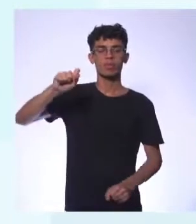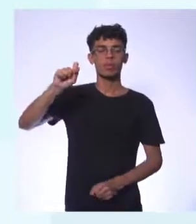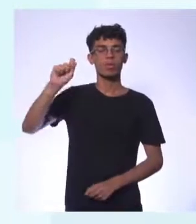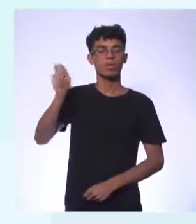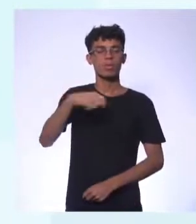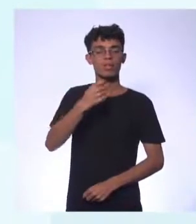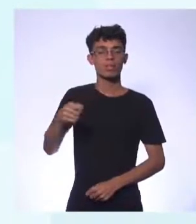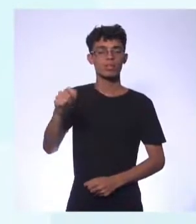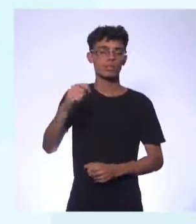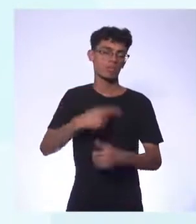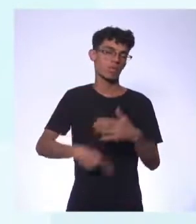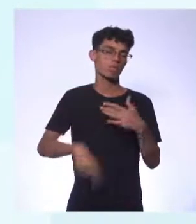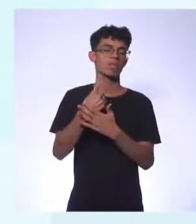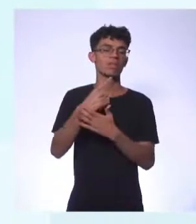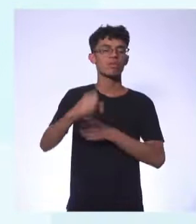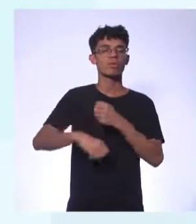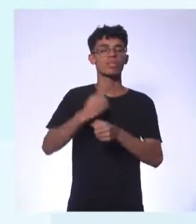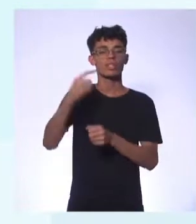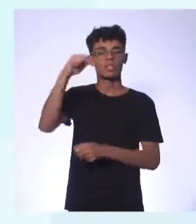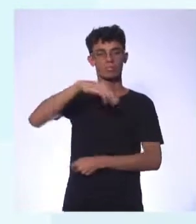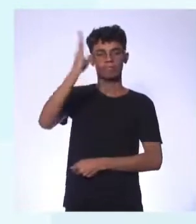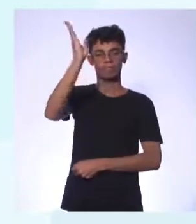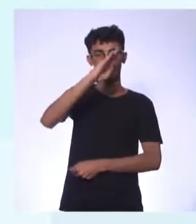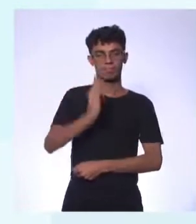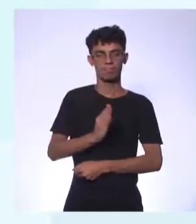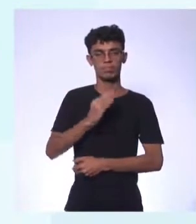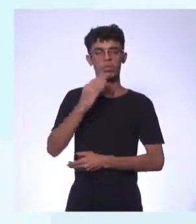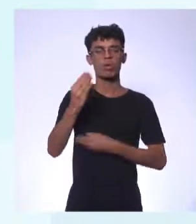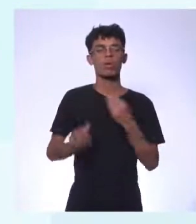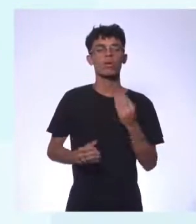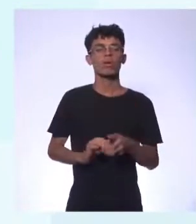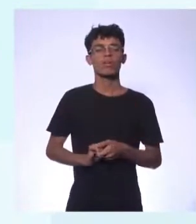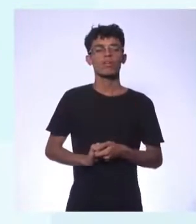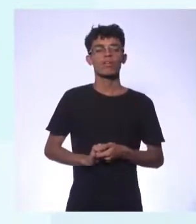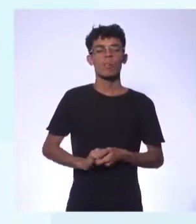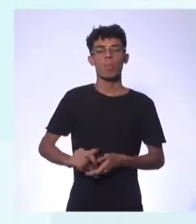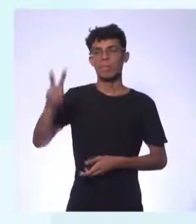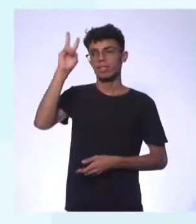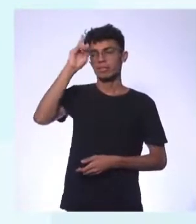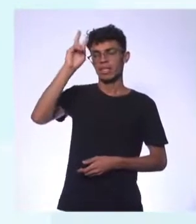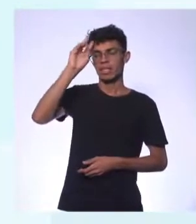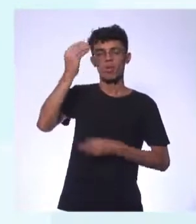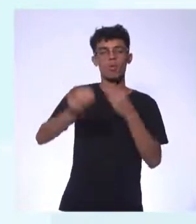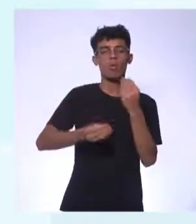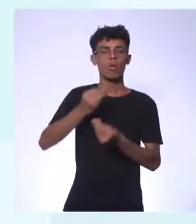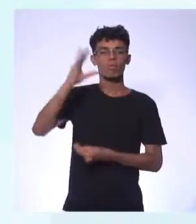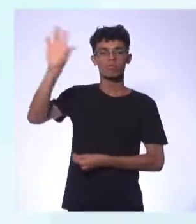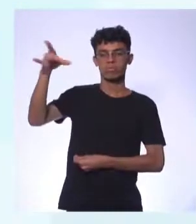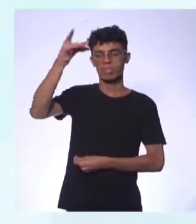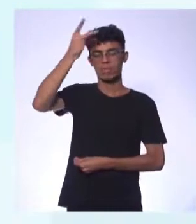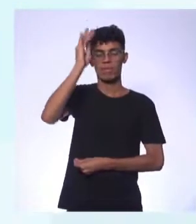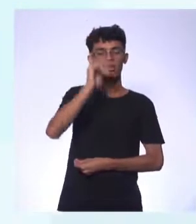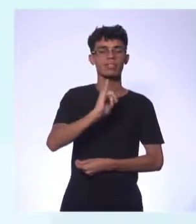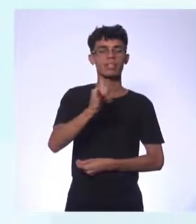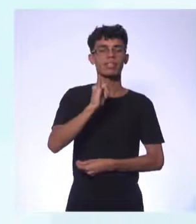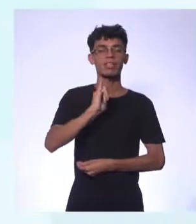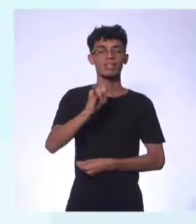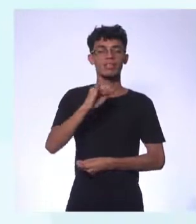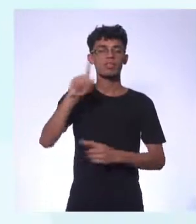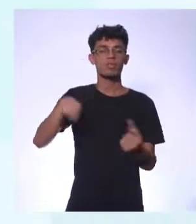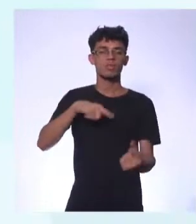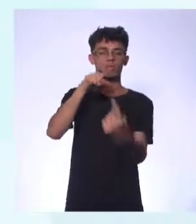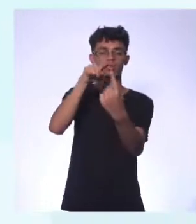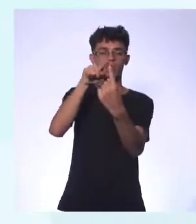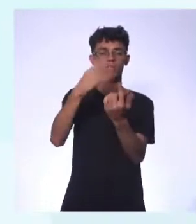primeiros anos aí da República no Brasil. E como que eles fizeram esse resgate? Fizeram por meio de uma narrativa que buscou